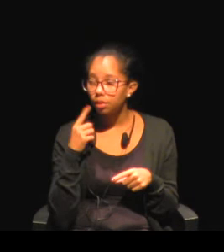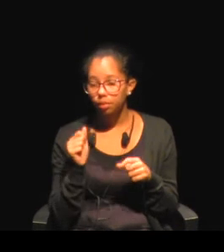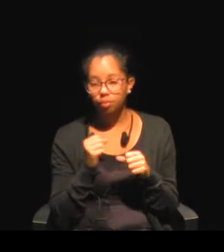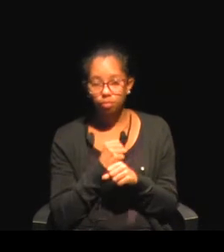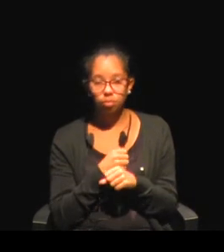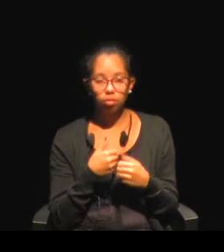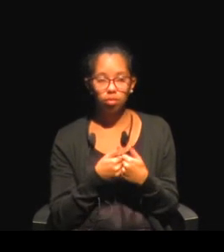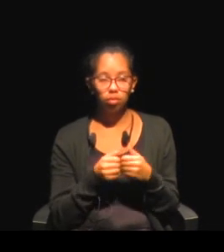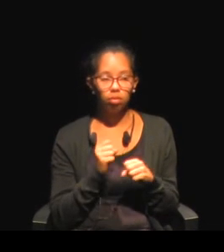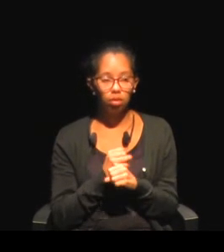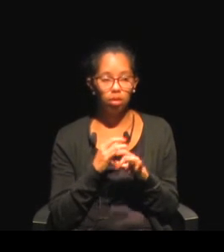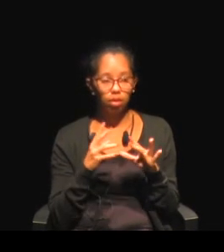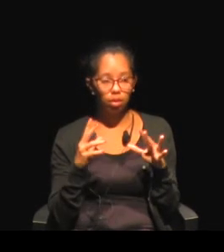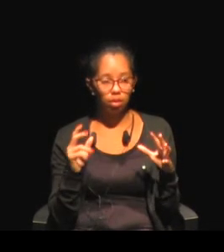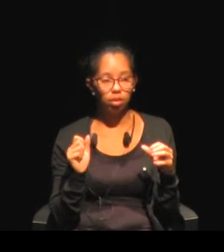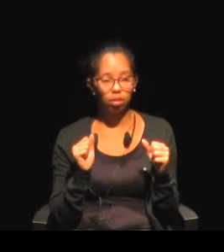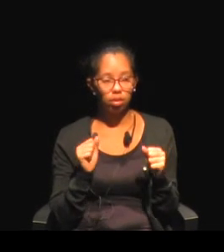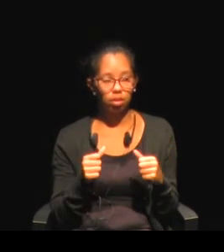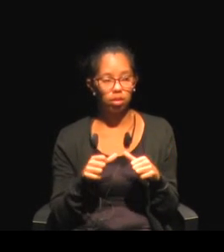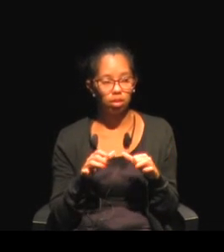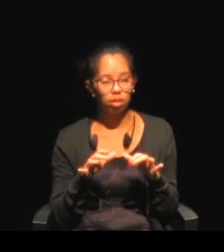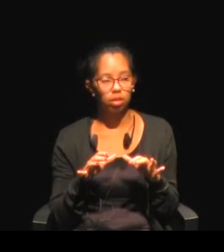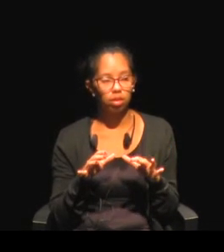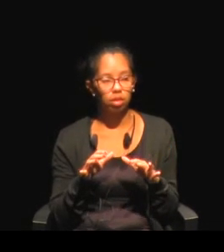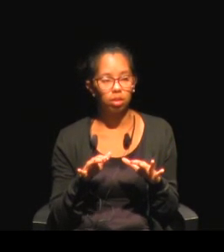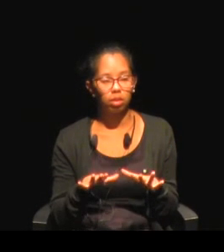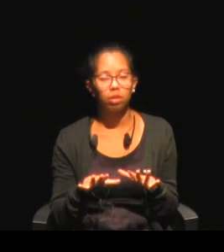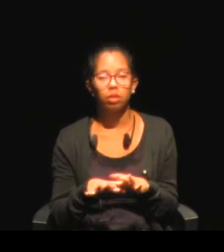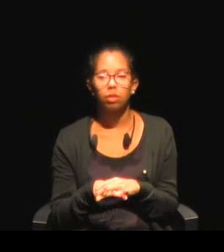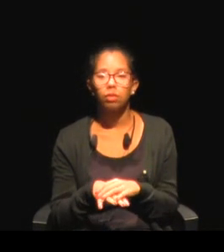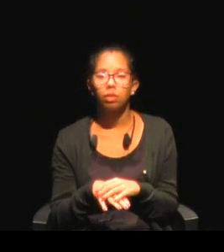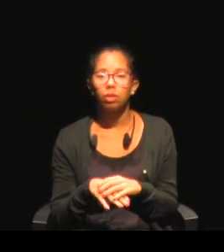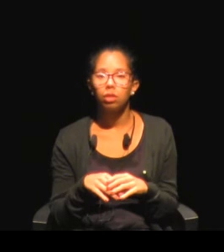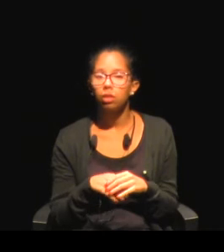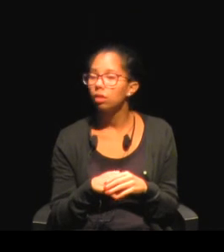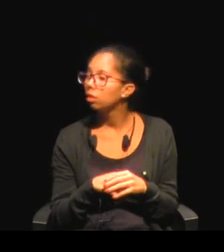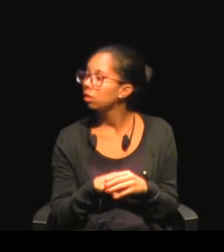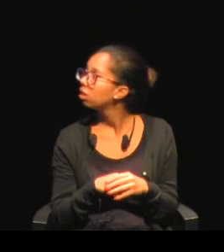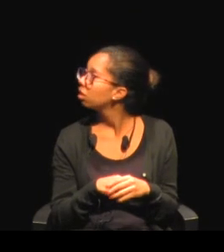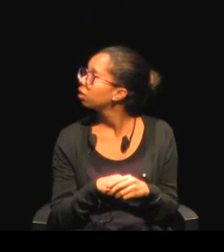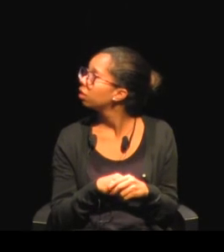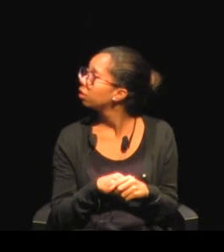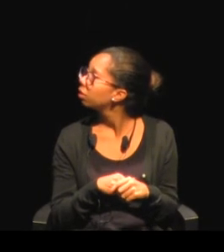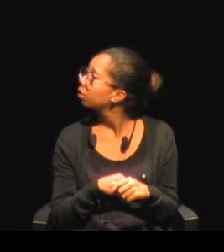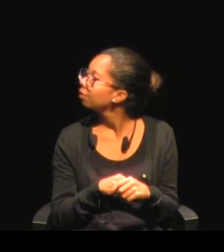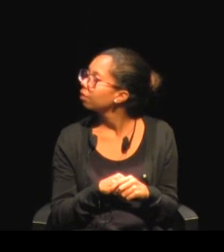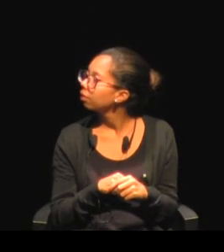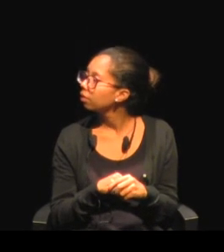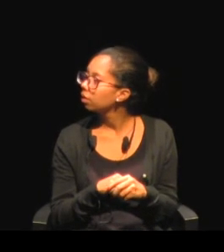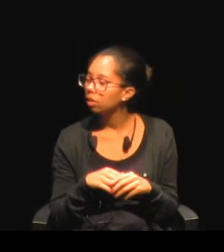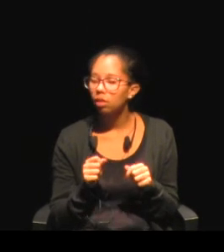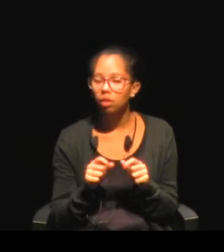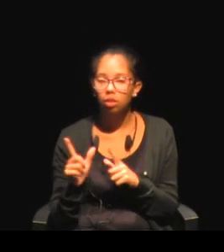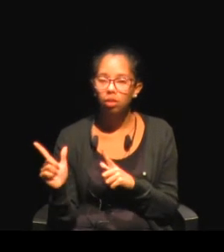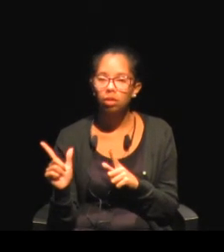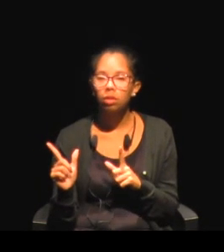patrimônio histórico não poderia deixar de incluir, de dialogar com a vida urbana que existe lá, com a cidade contemporânea. E